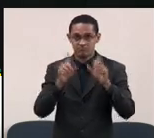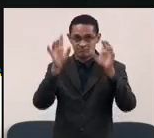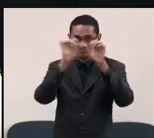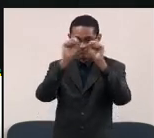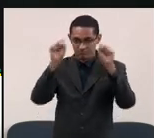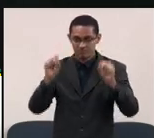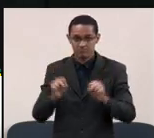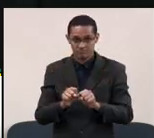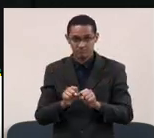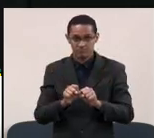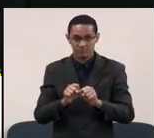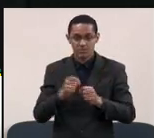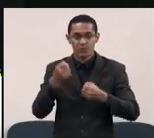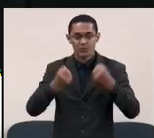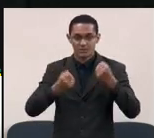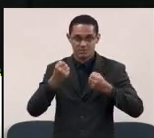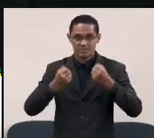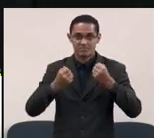de Macapá.